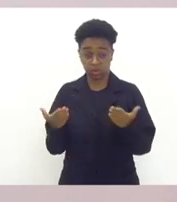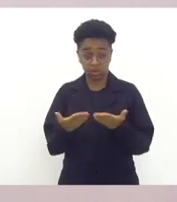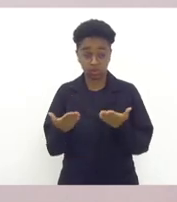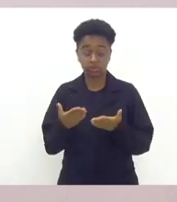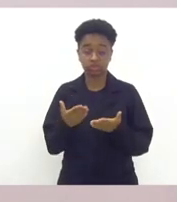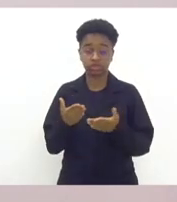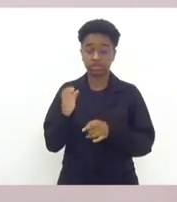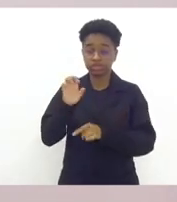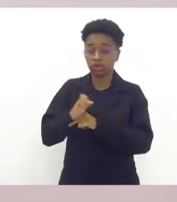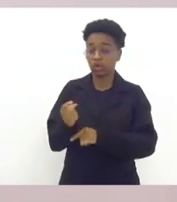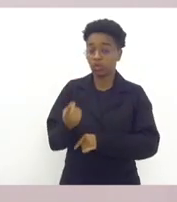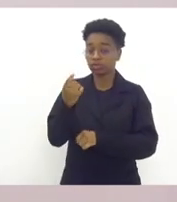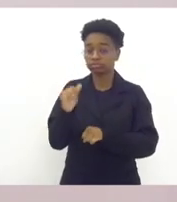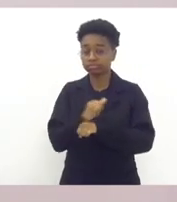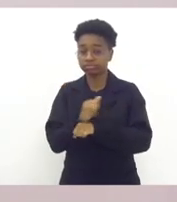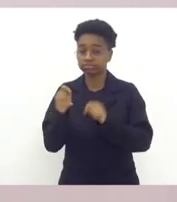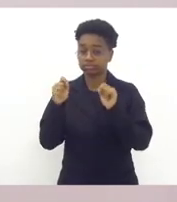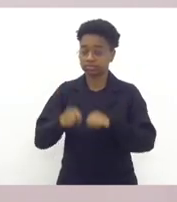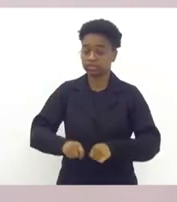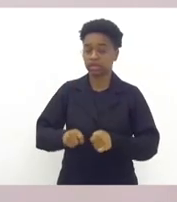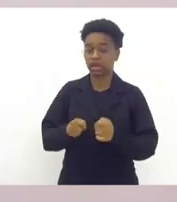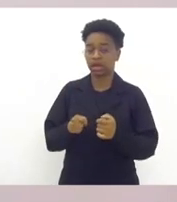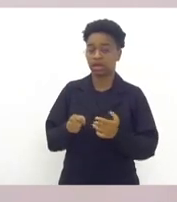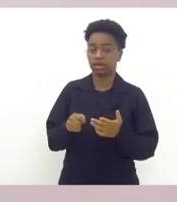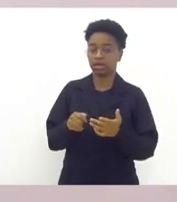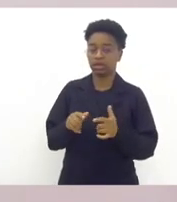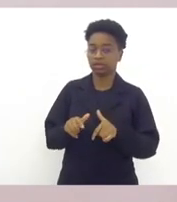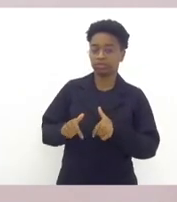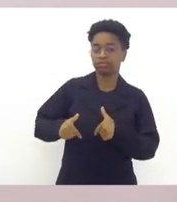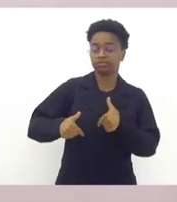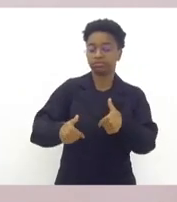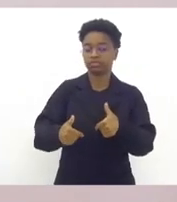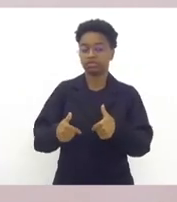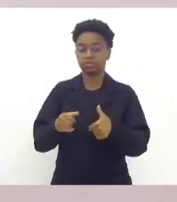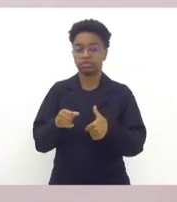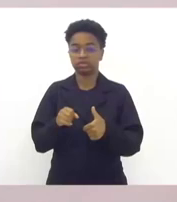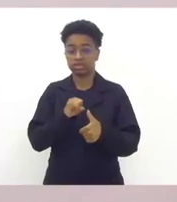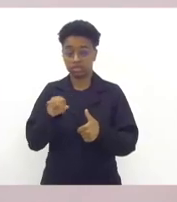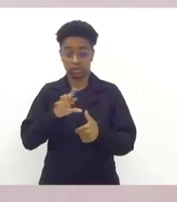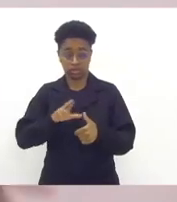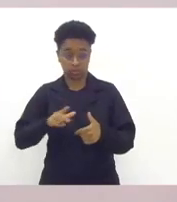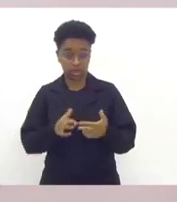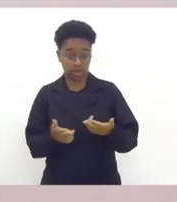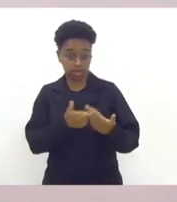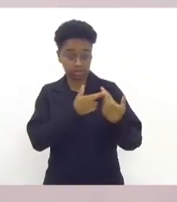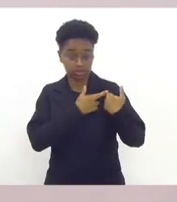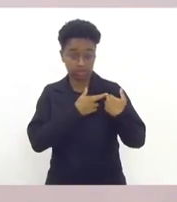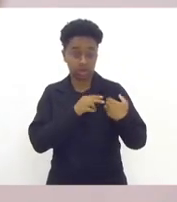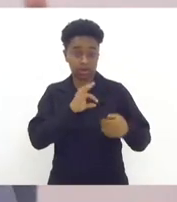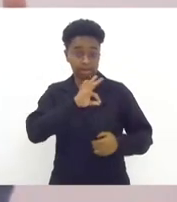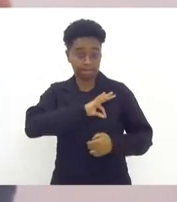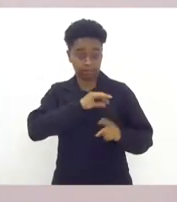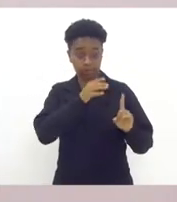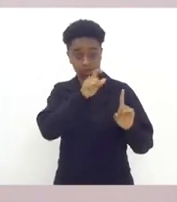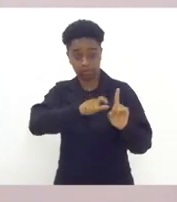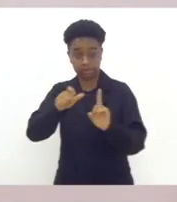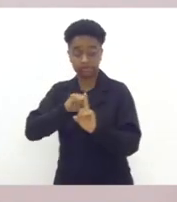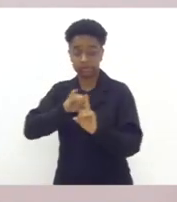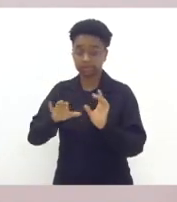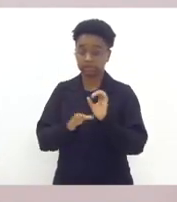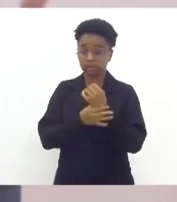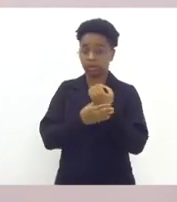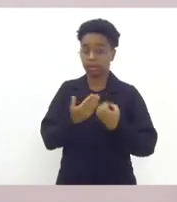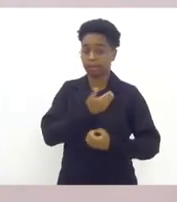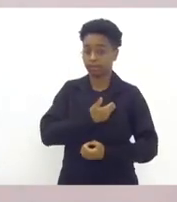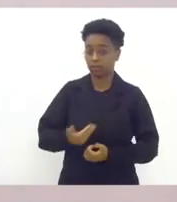única forma que ele tem de pagar por isso, além de a responsabilização dos seus agentes, seja da segurança